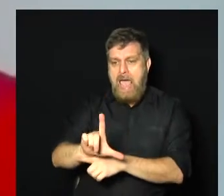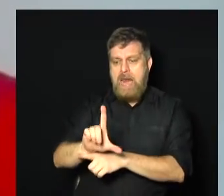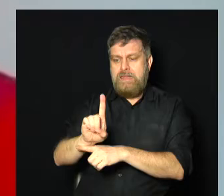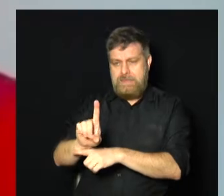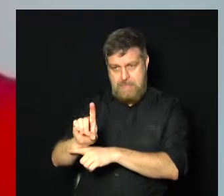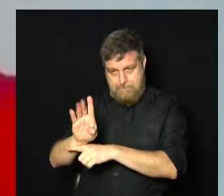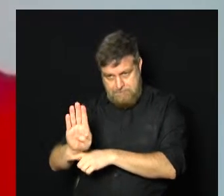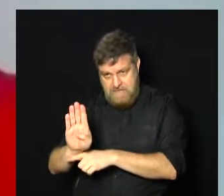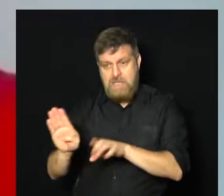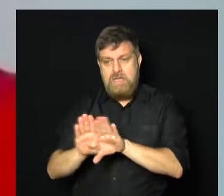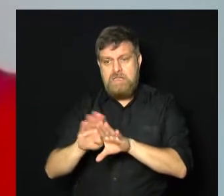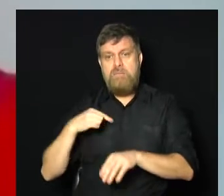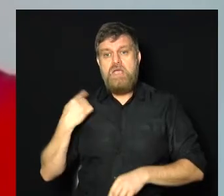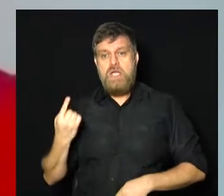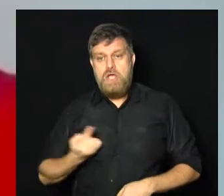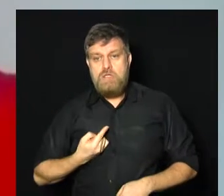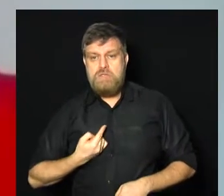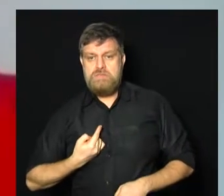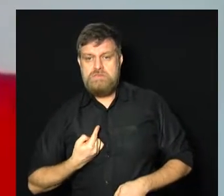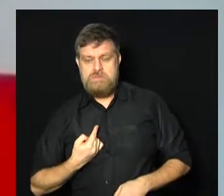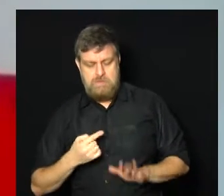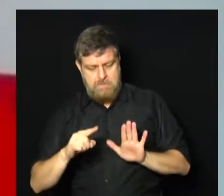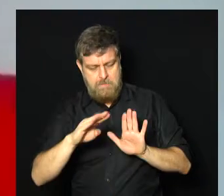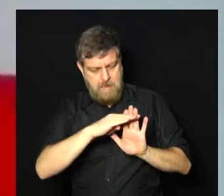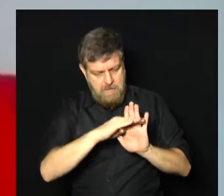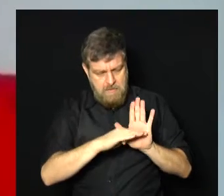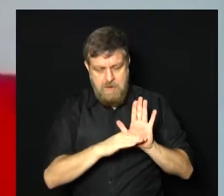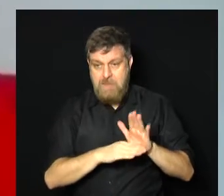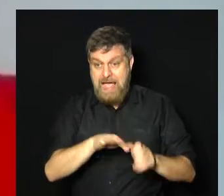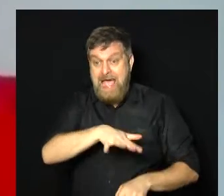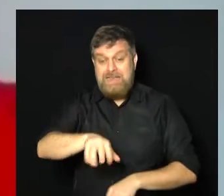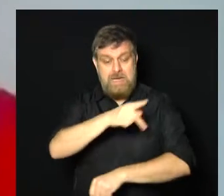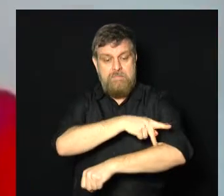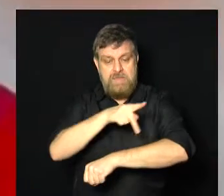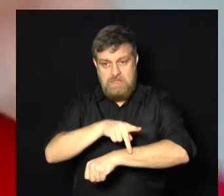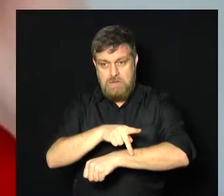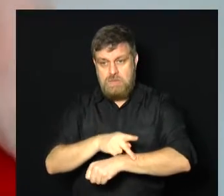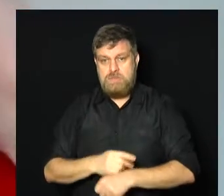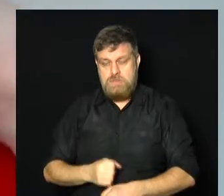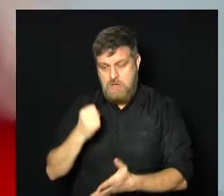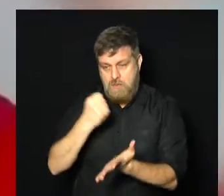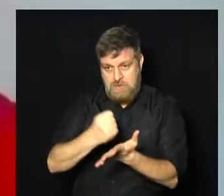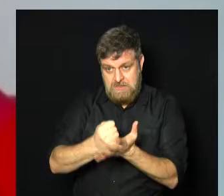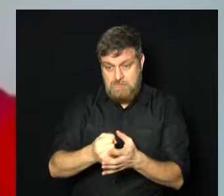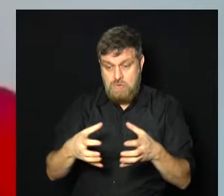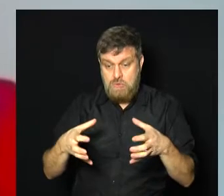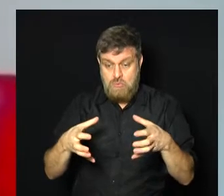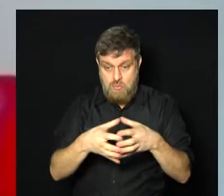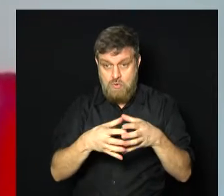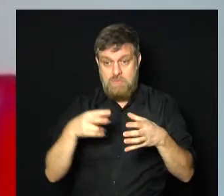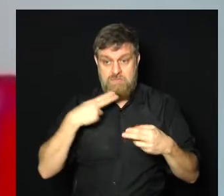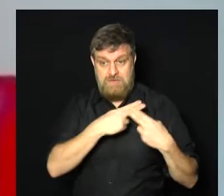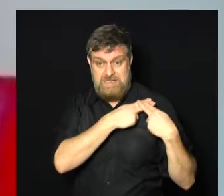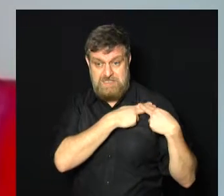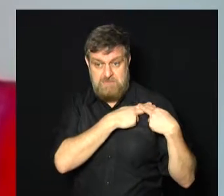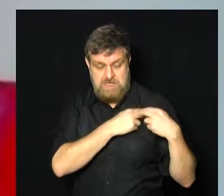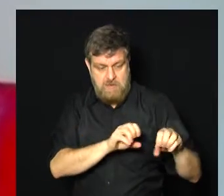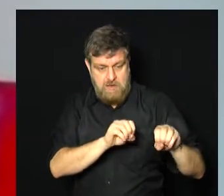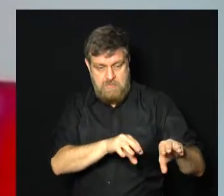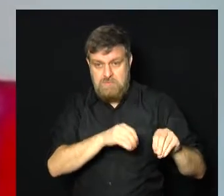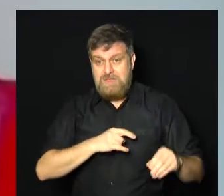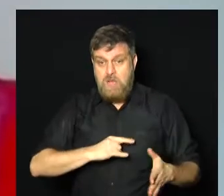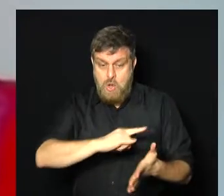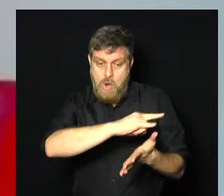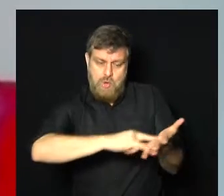argumentos pedagógicos, né? Em fevereiro desse ano, nós protocolamos junto à Comissão de Educação aqui da Câmara esse documento